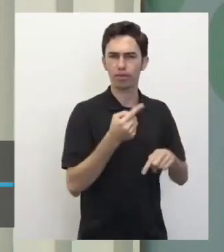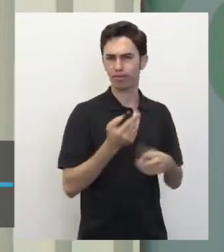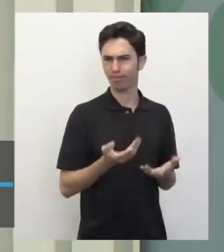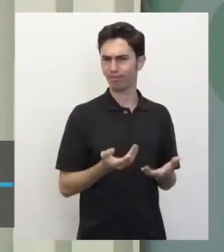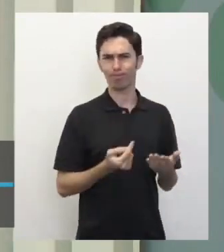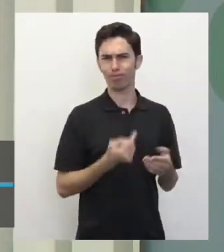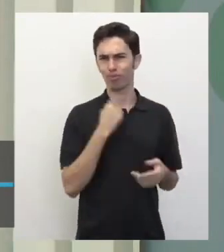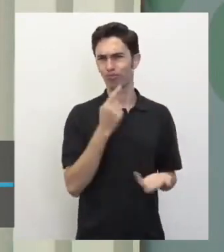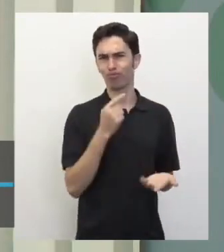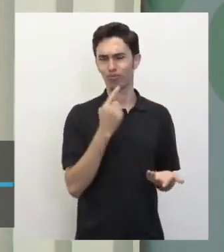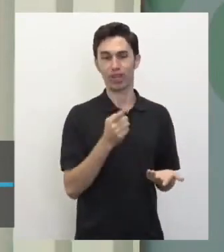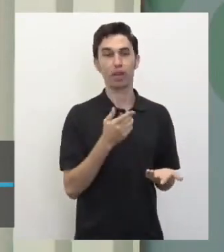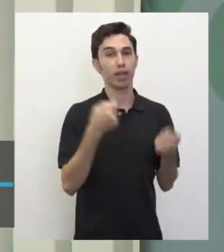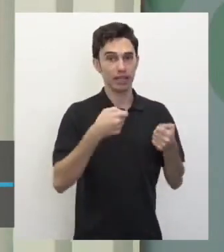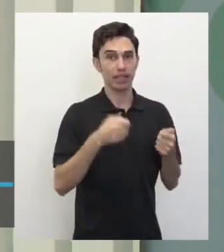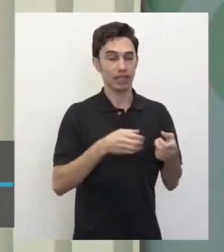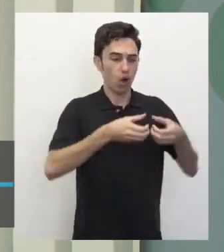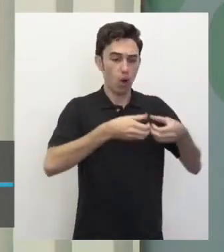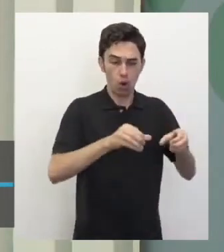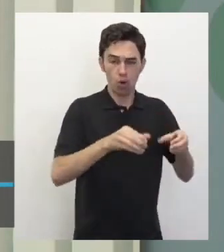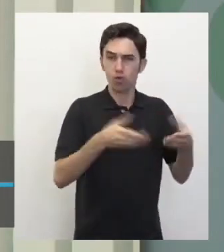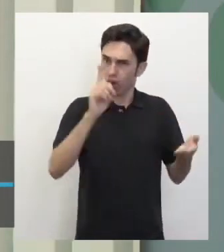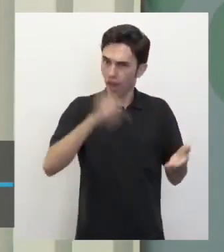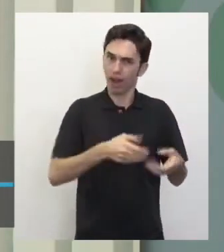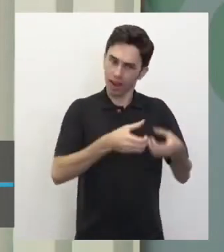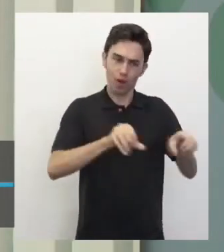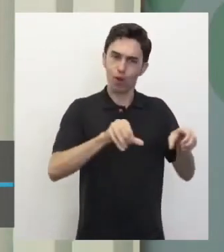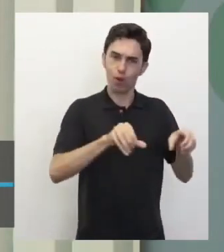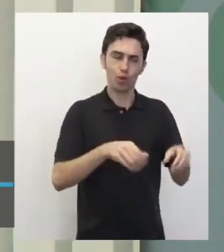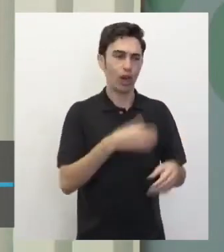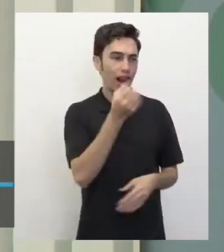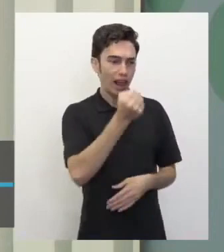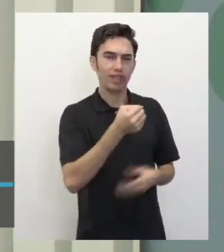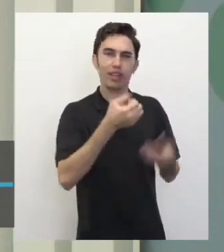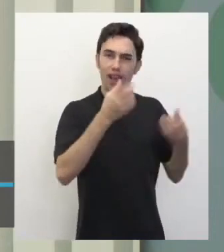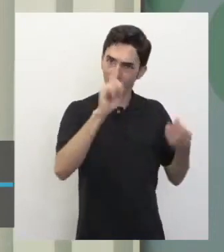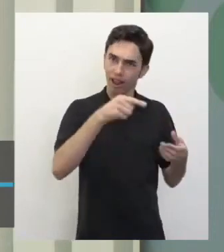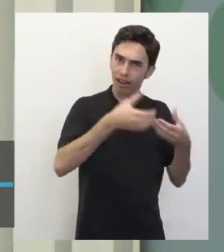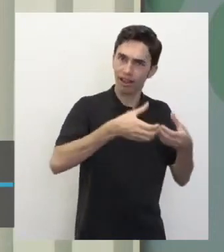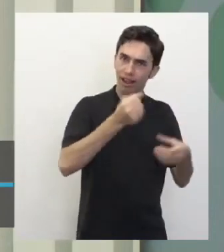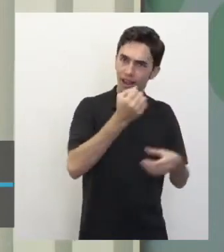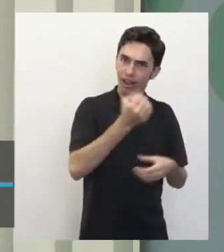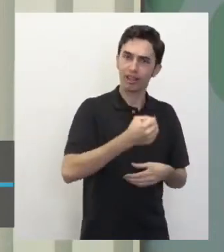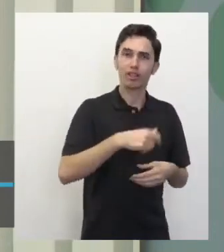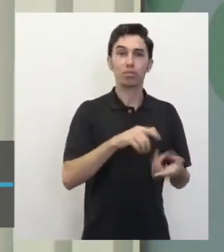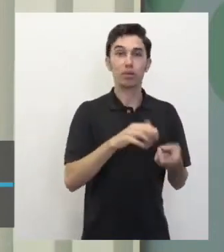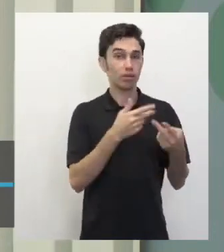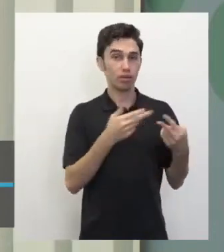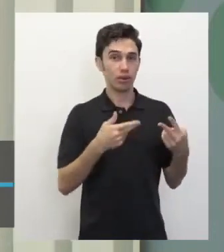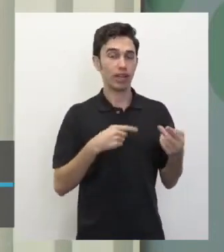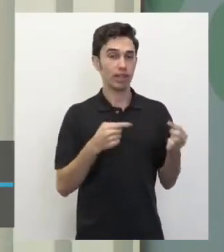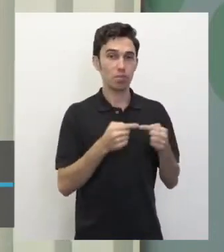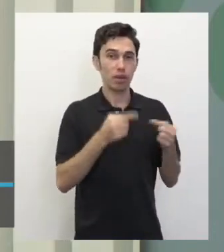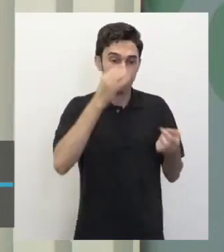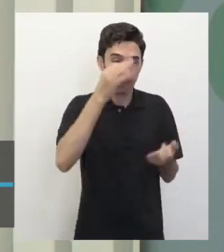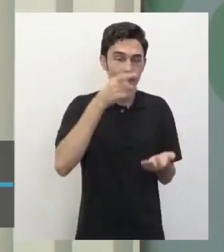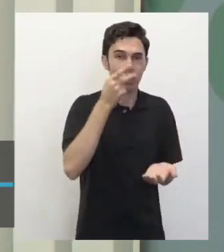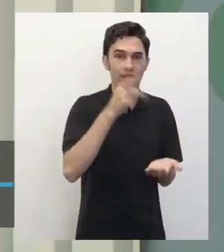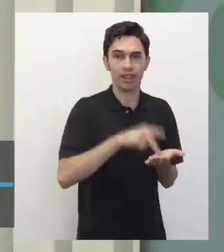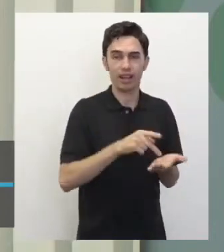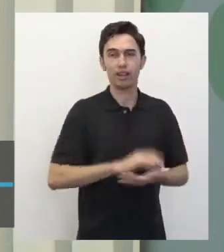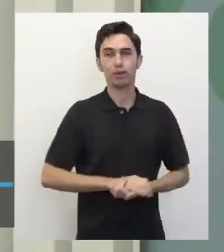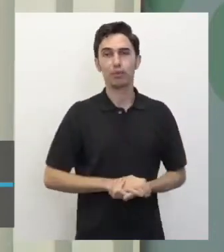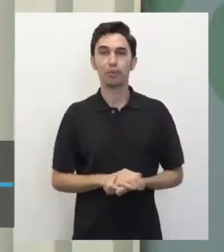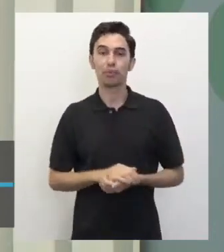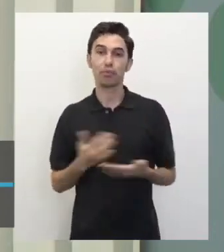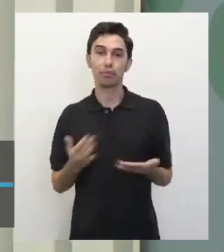médico quis dizer com aquilo? Não. Objetividade. Na literatura, não. Na literatura, olha, 2 doses de amor, 3 doses de carinho,